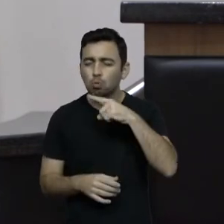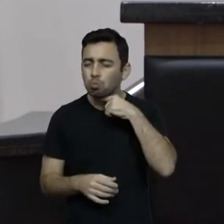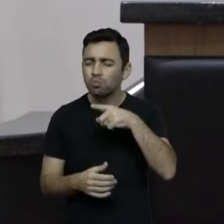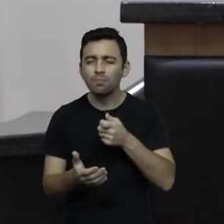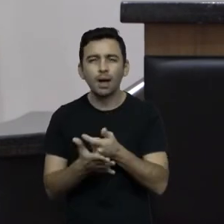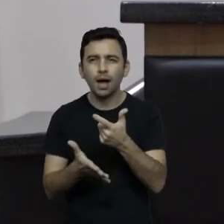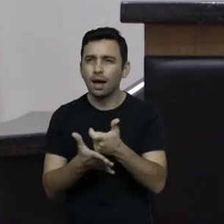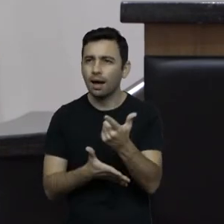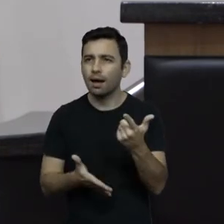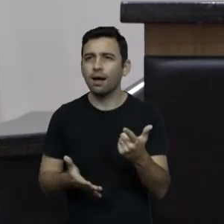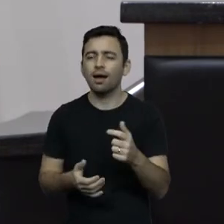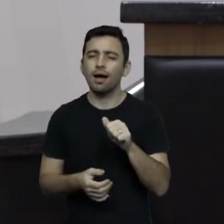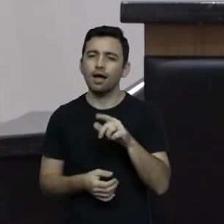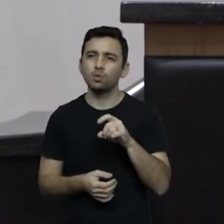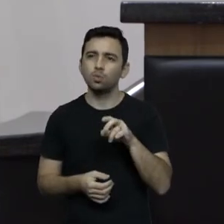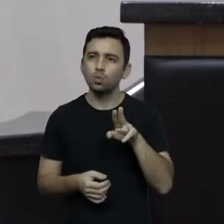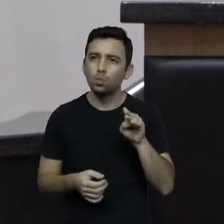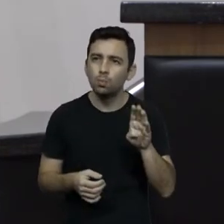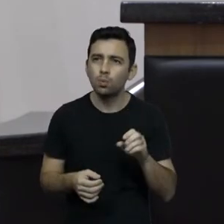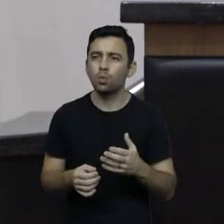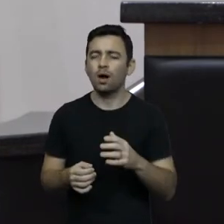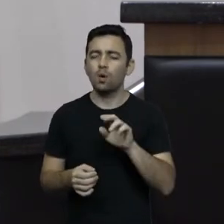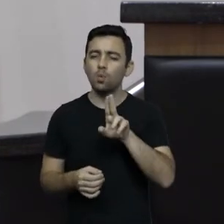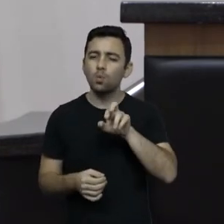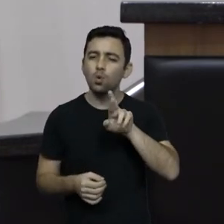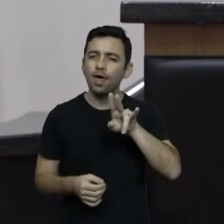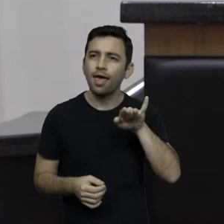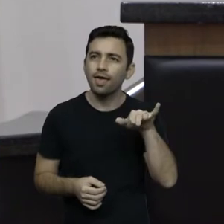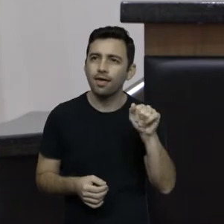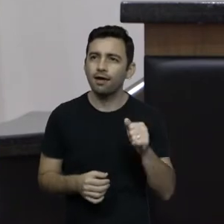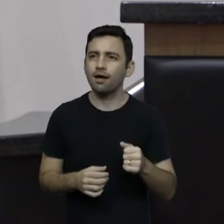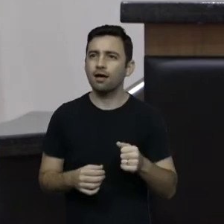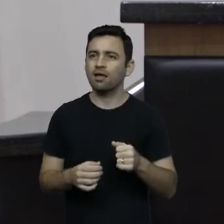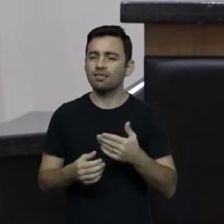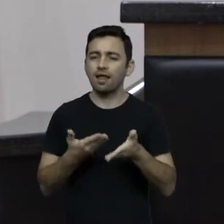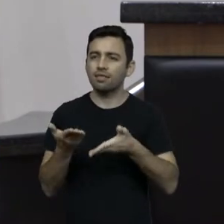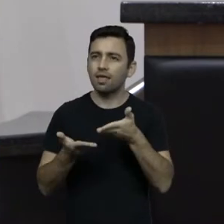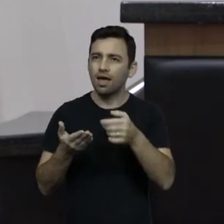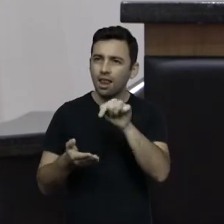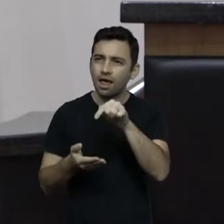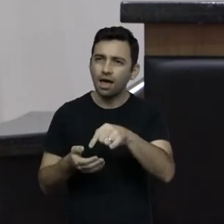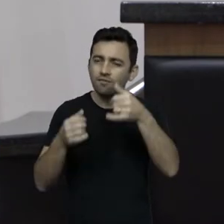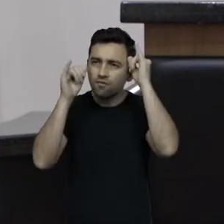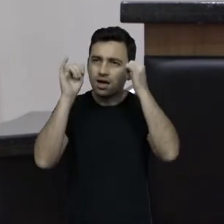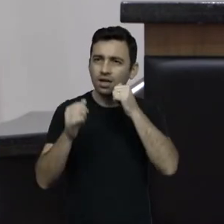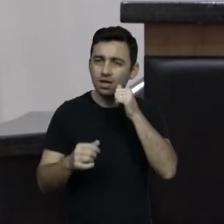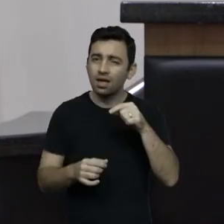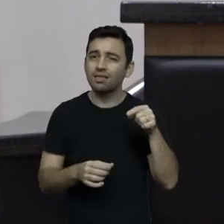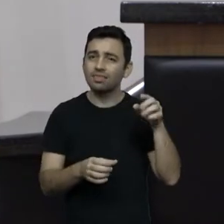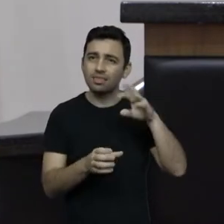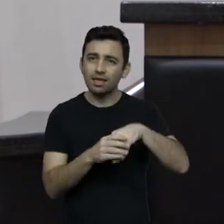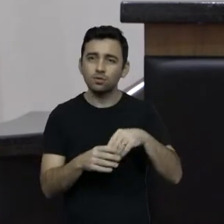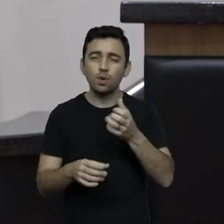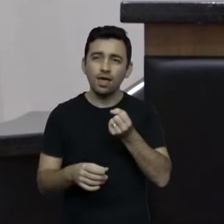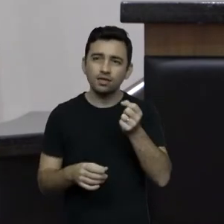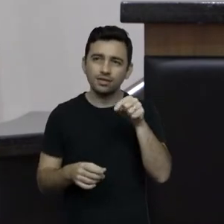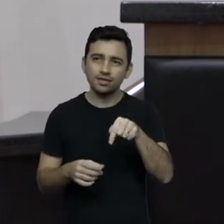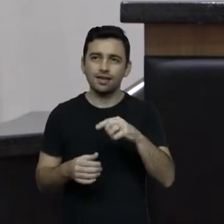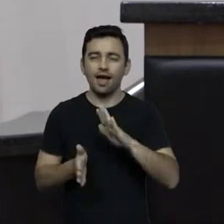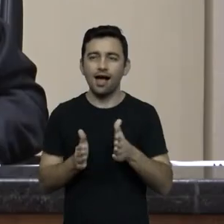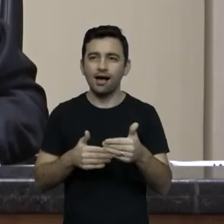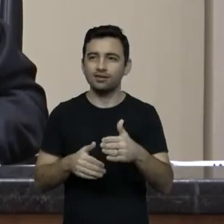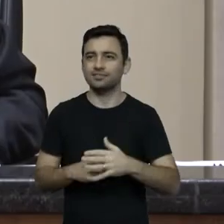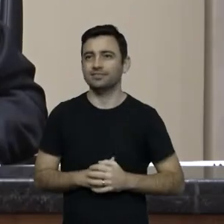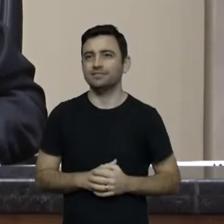adubo ou tá conseguindo pagar a ureia que vai tratar a vaca que põe o leite aqui nessa caixinha tá bom obrigado